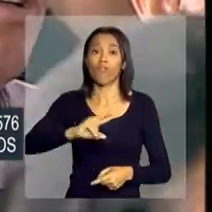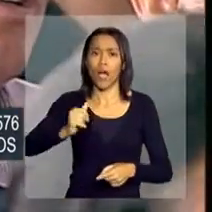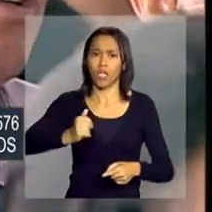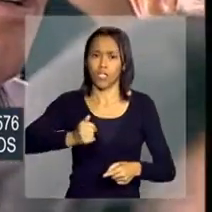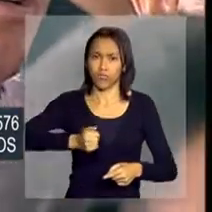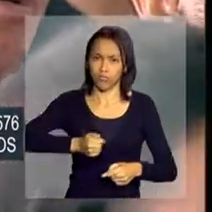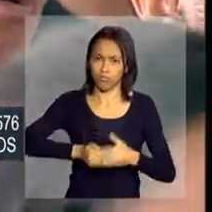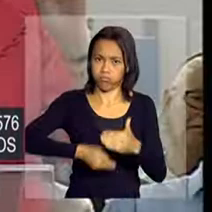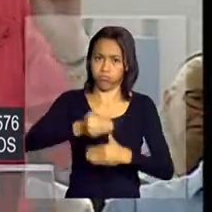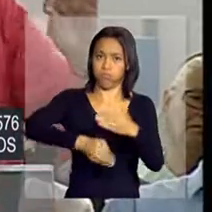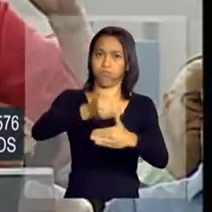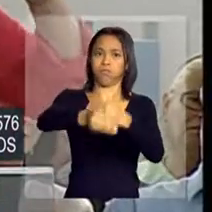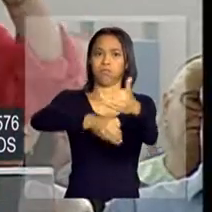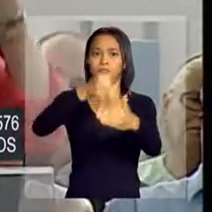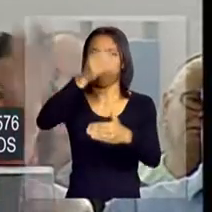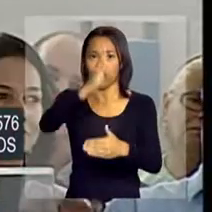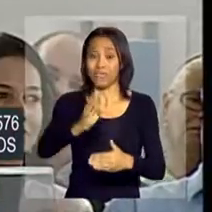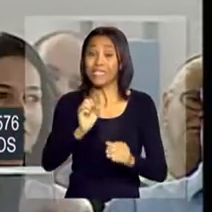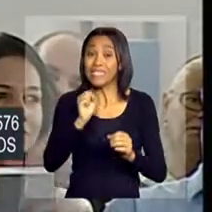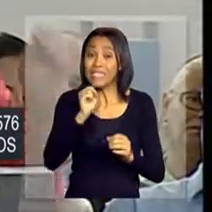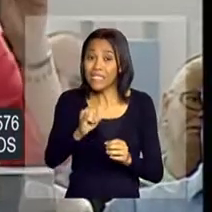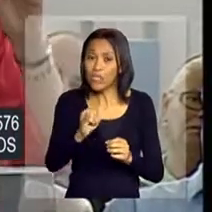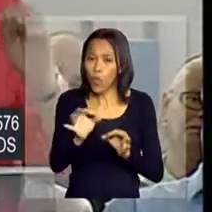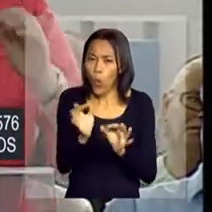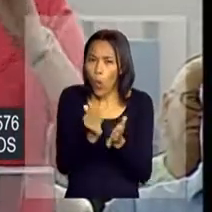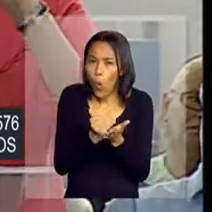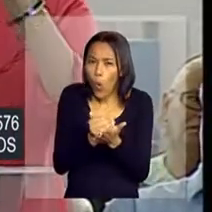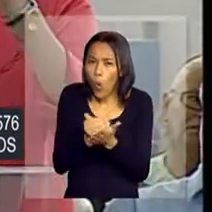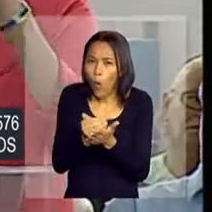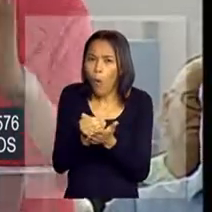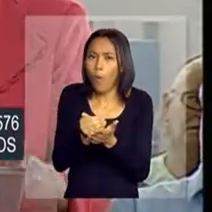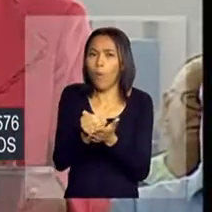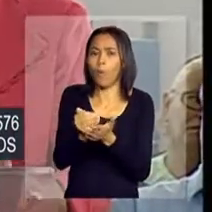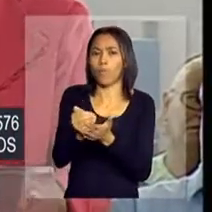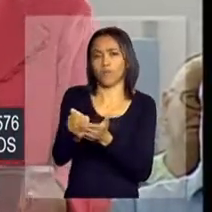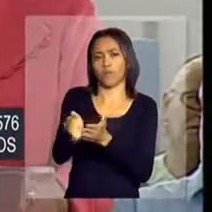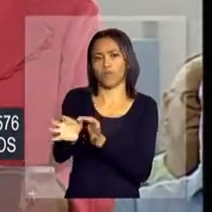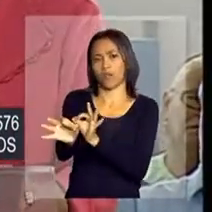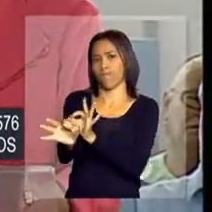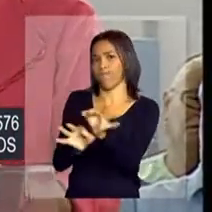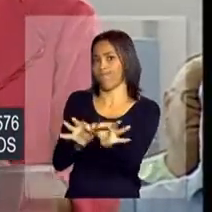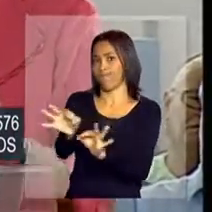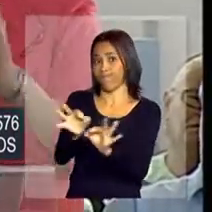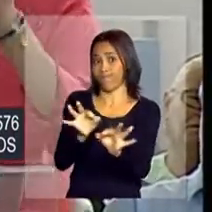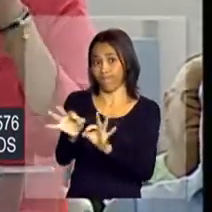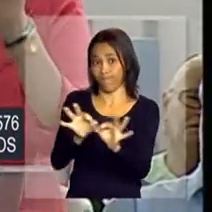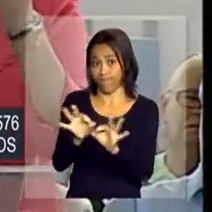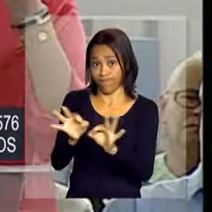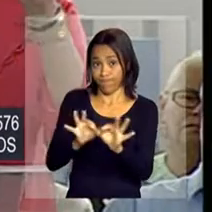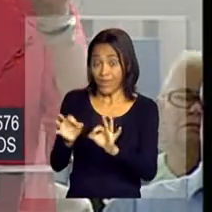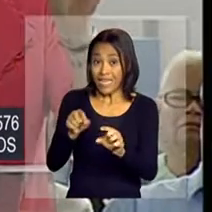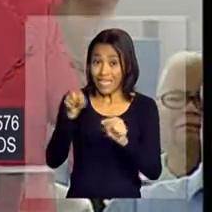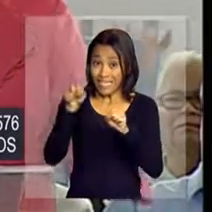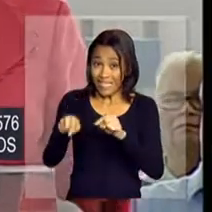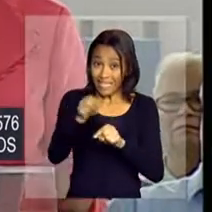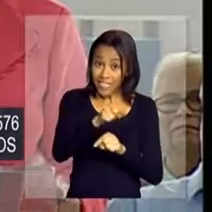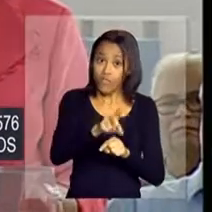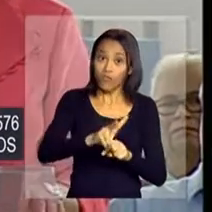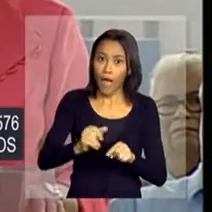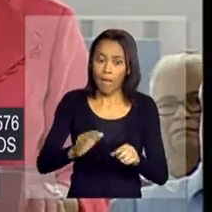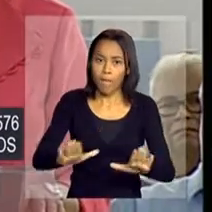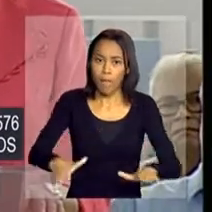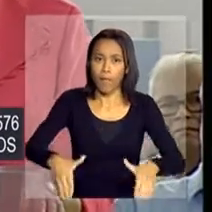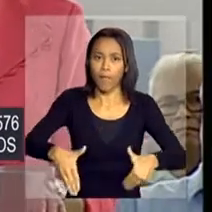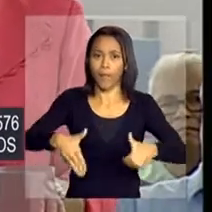para frente se mexer naquelas questões que transformam a competitividade